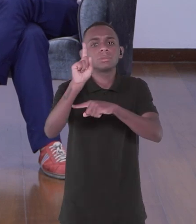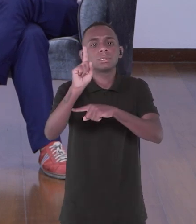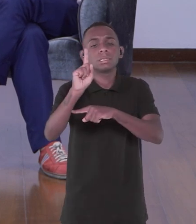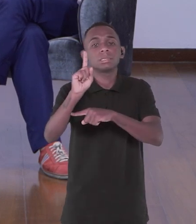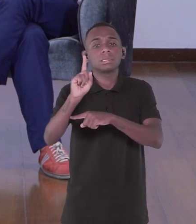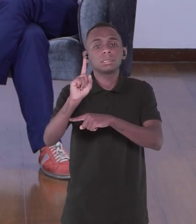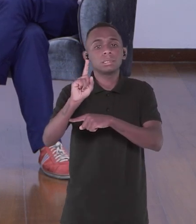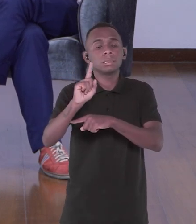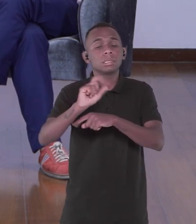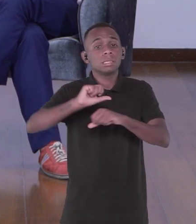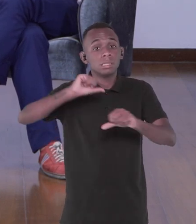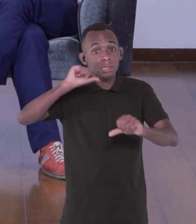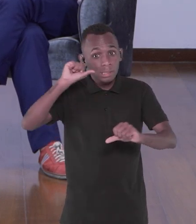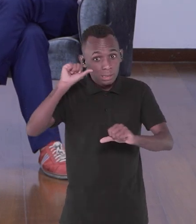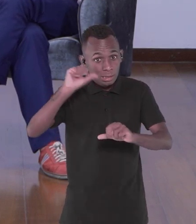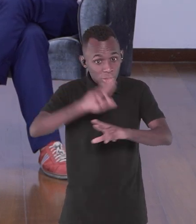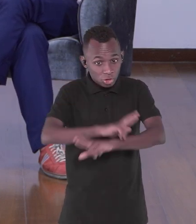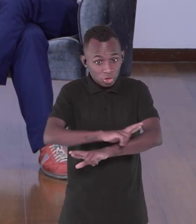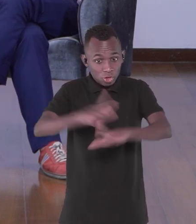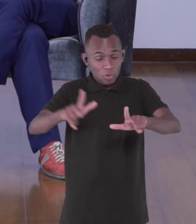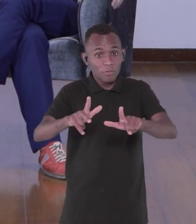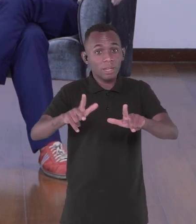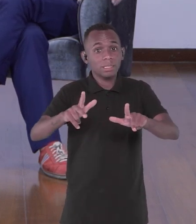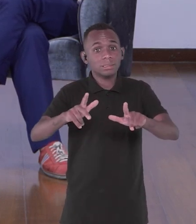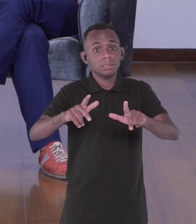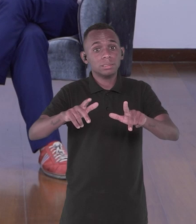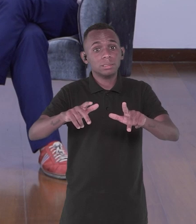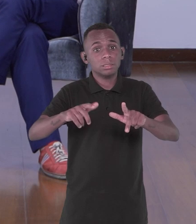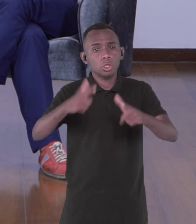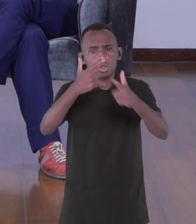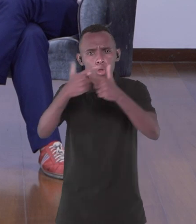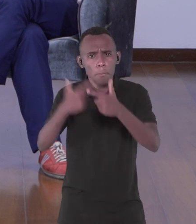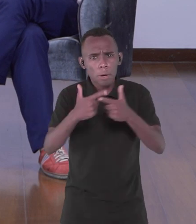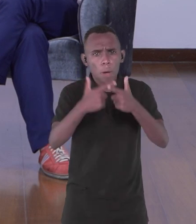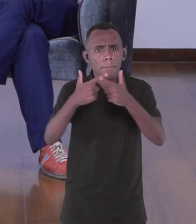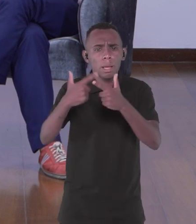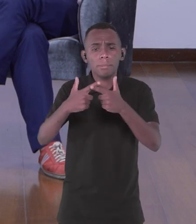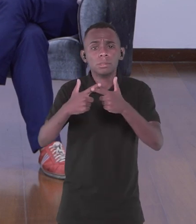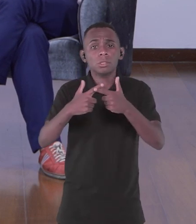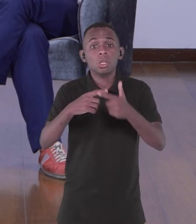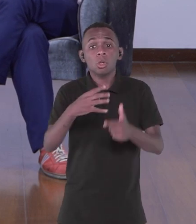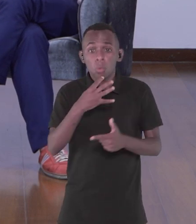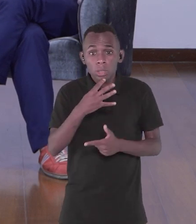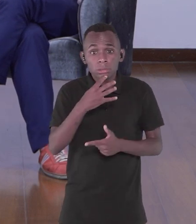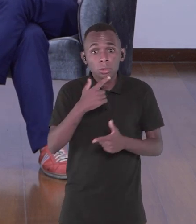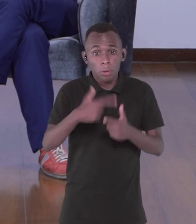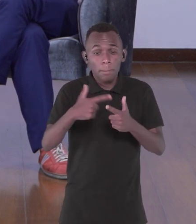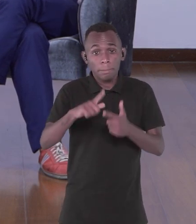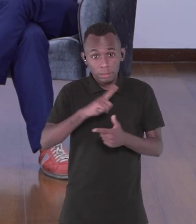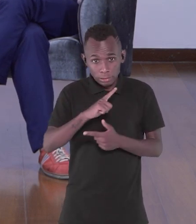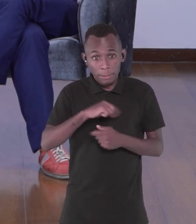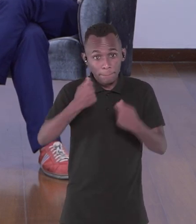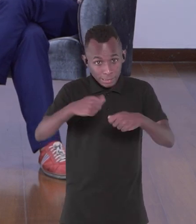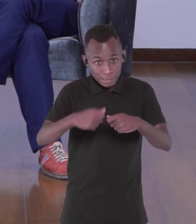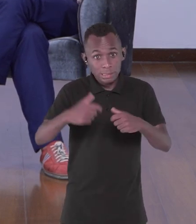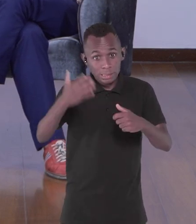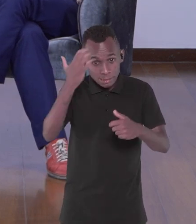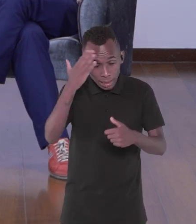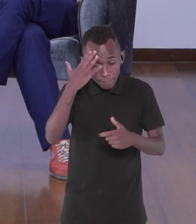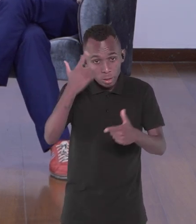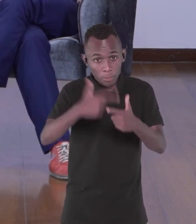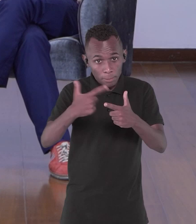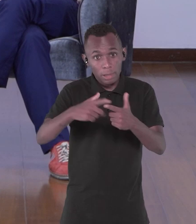diferença de geração real que lide com todos os problemas e reconheça que eles existem. Porque primeiro precisa reconhecer que o problema